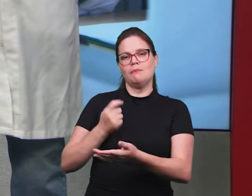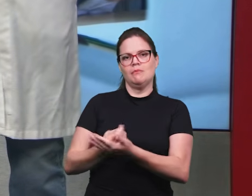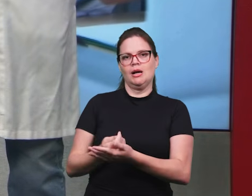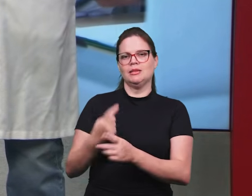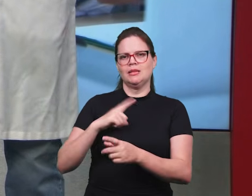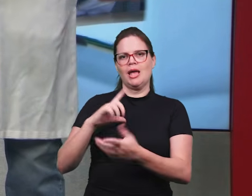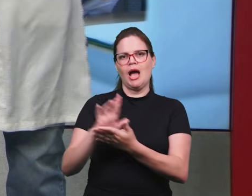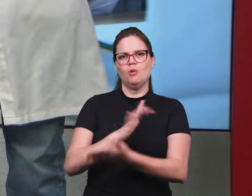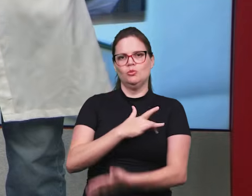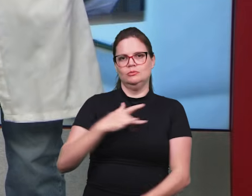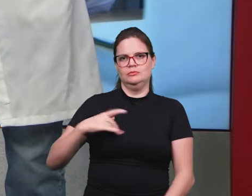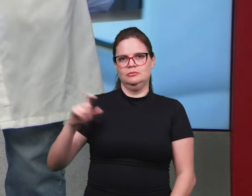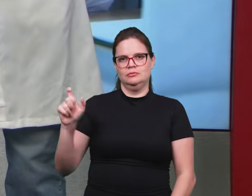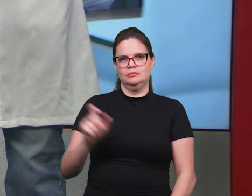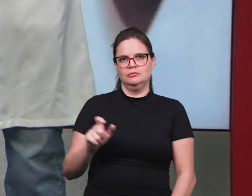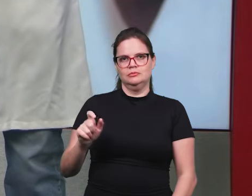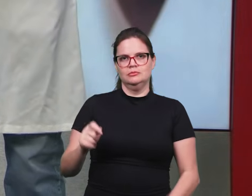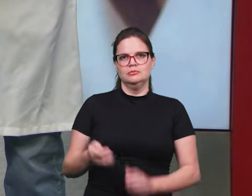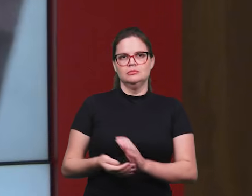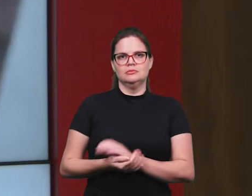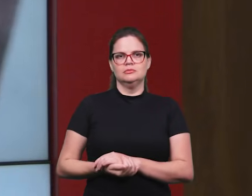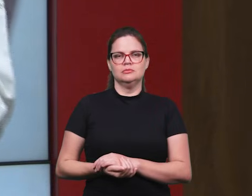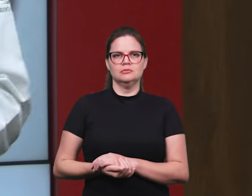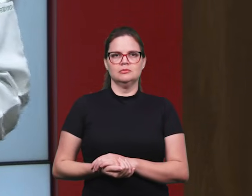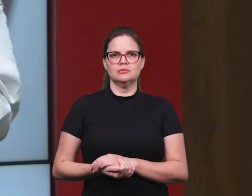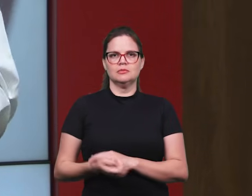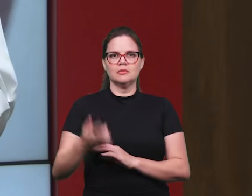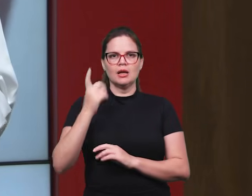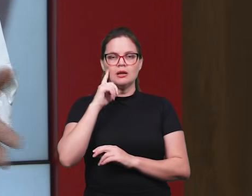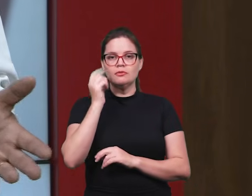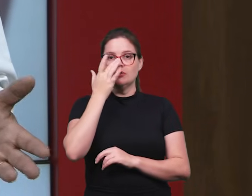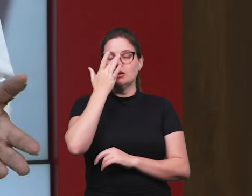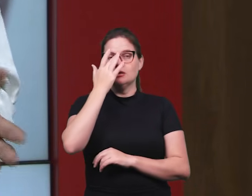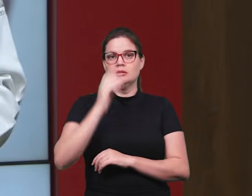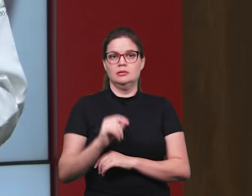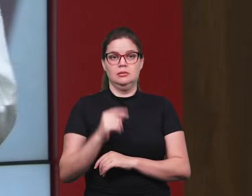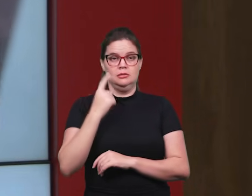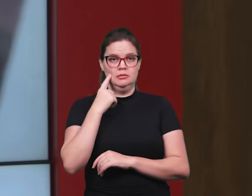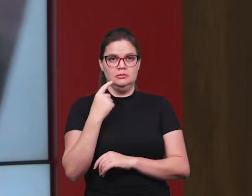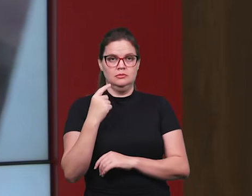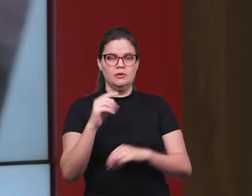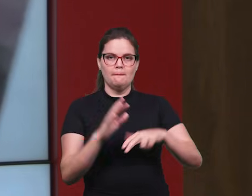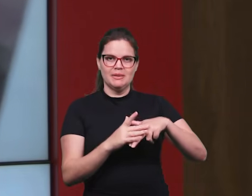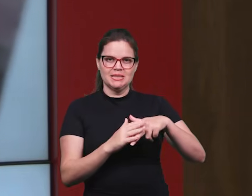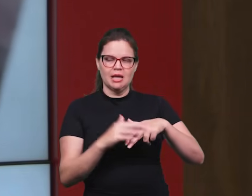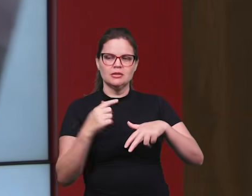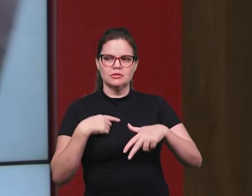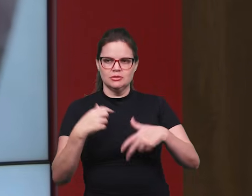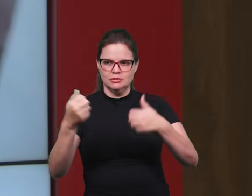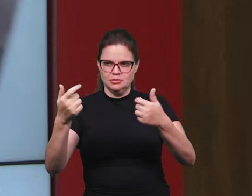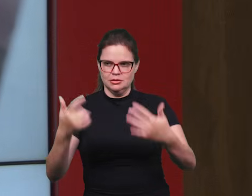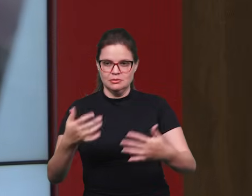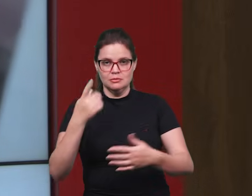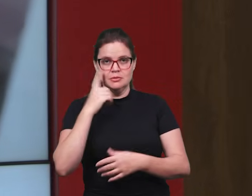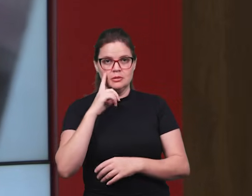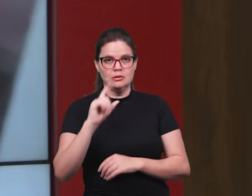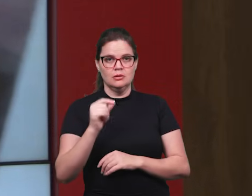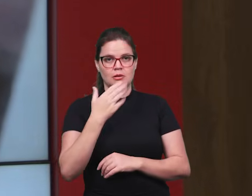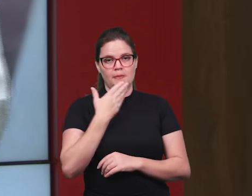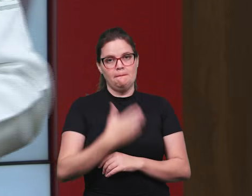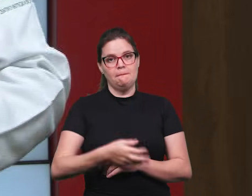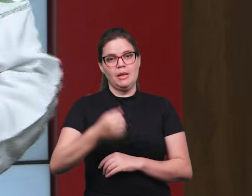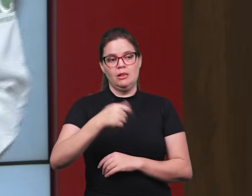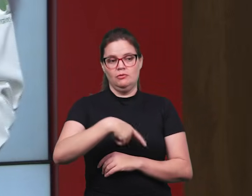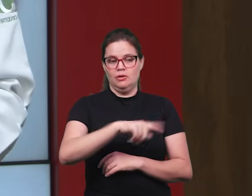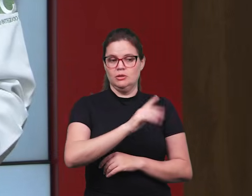alguns convênios que tem aqueles verticalizados que chega com o paciente, a gente explica para a família, ó, o ideal é ter uma consulta